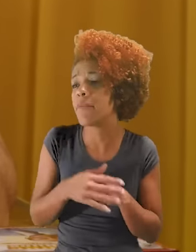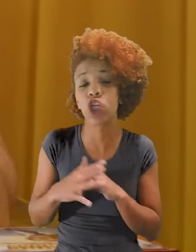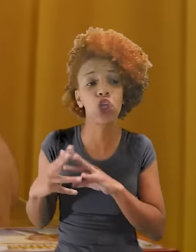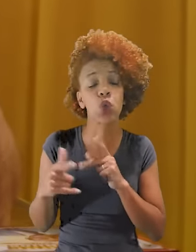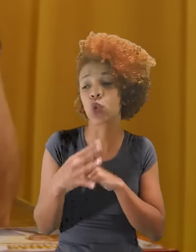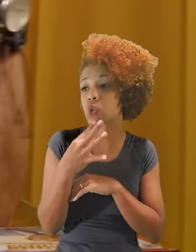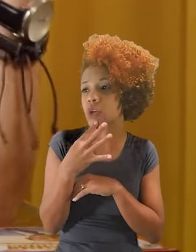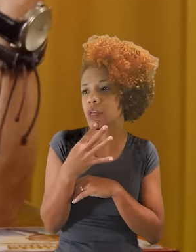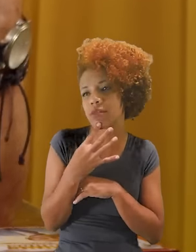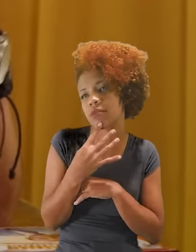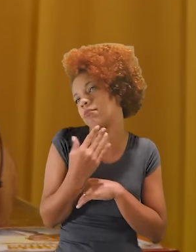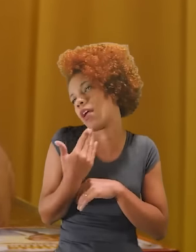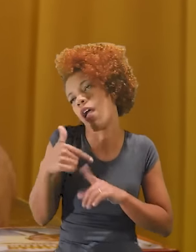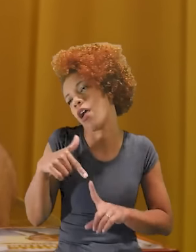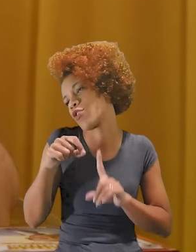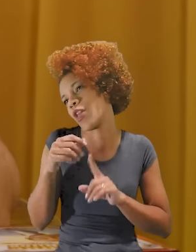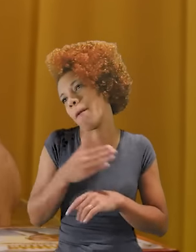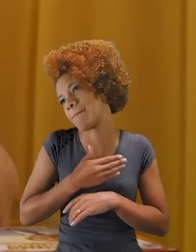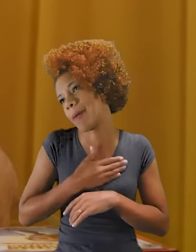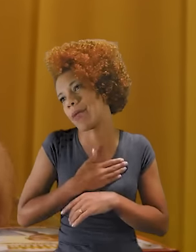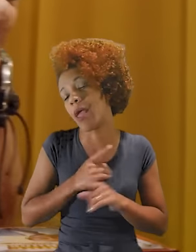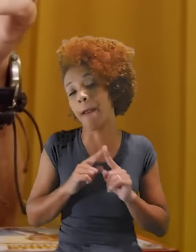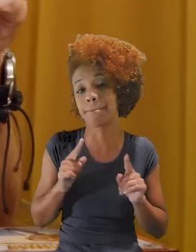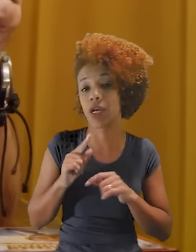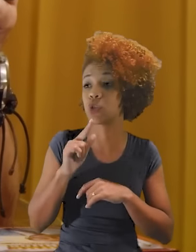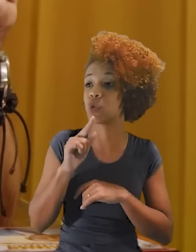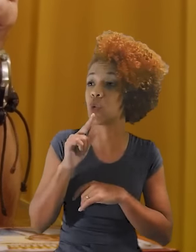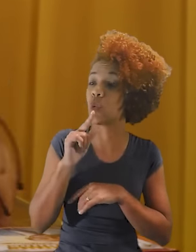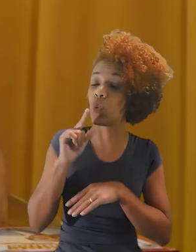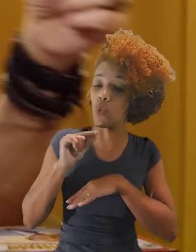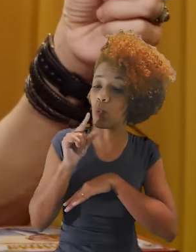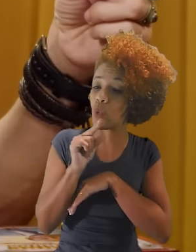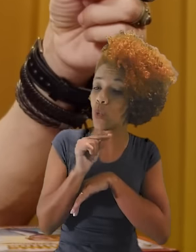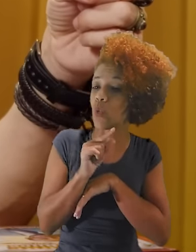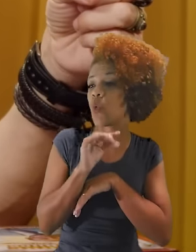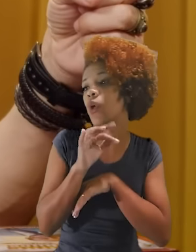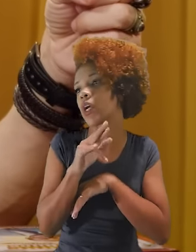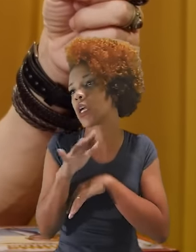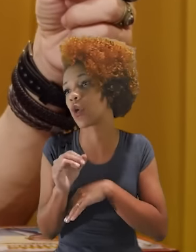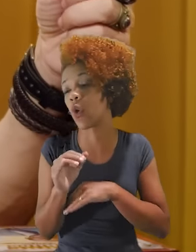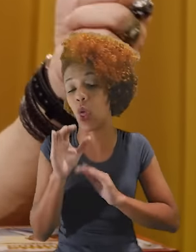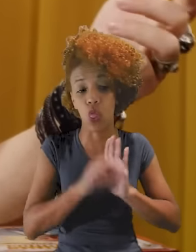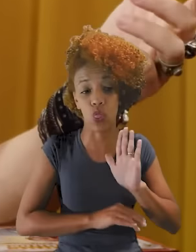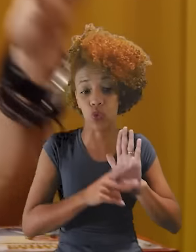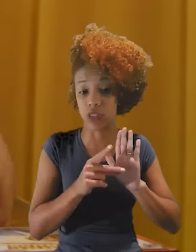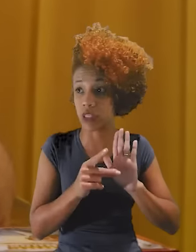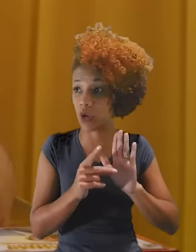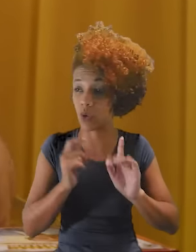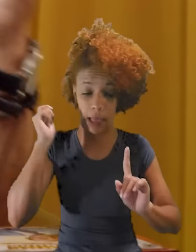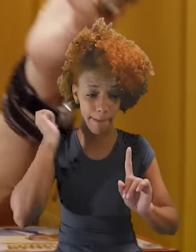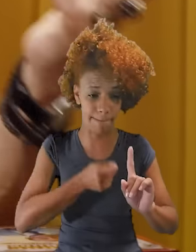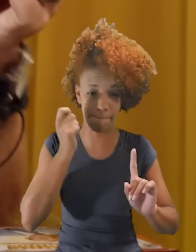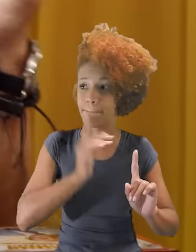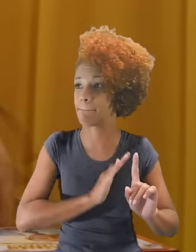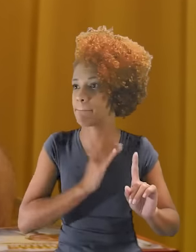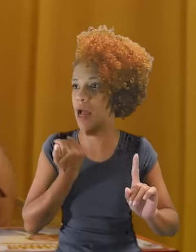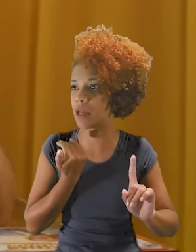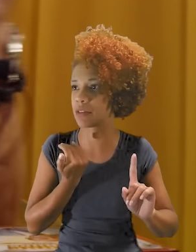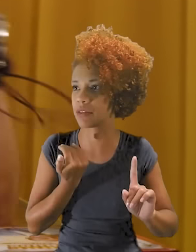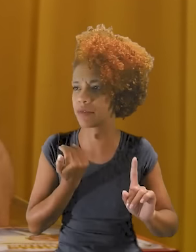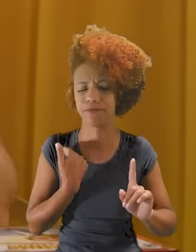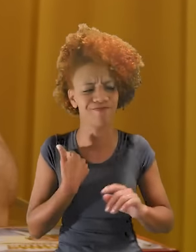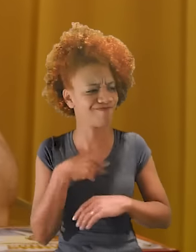maravilha que todo mundo conhece. Pra mim, é o meu favorito até hoje. E olha que sacada. O grilo, no livro, morre no segundo capítulo com uma martelada. O Pinóquio dá uma martelada e mata o